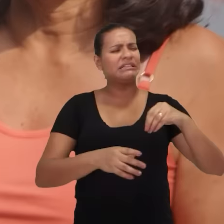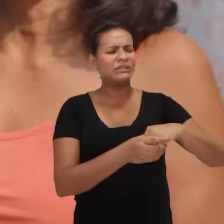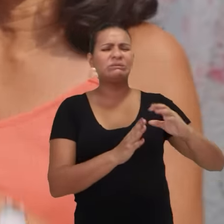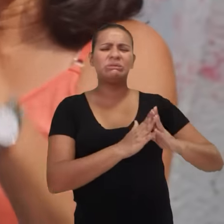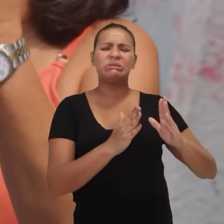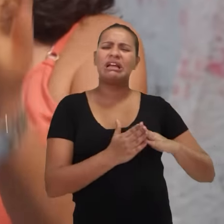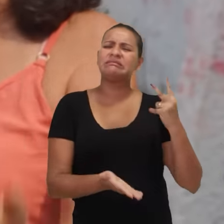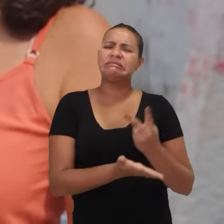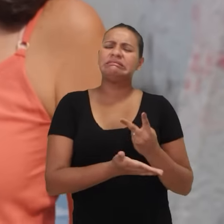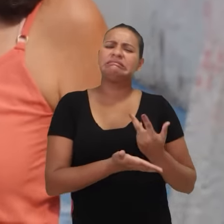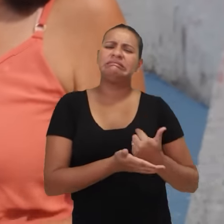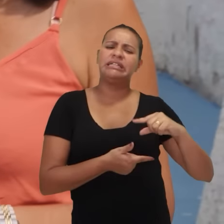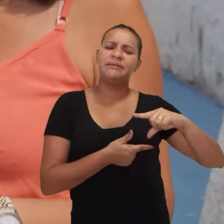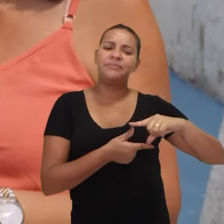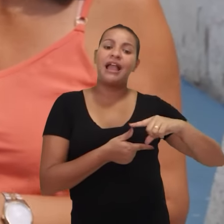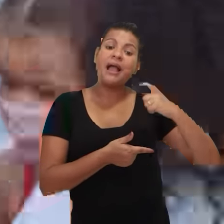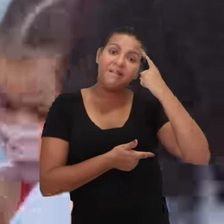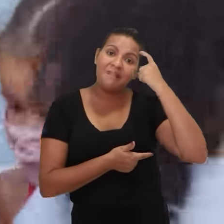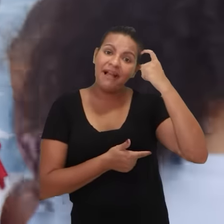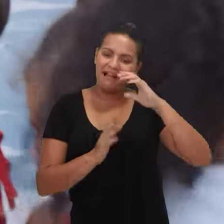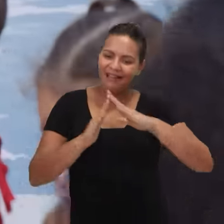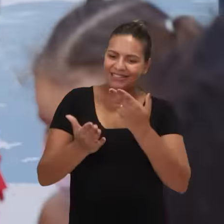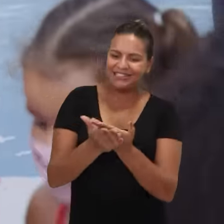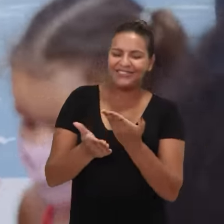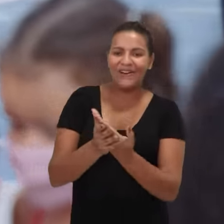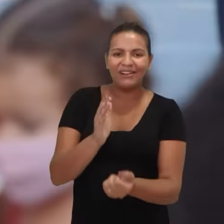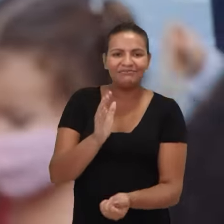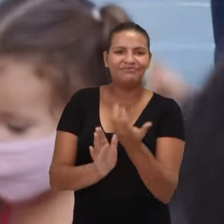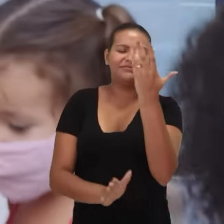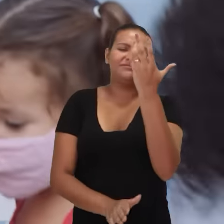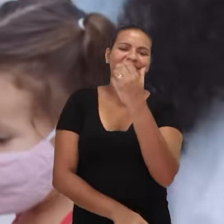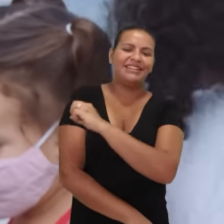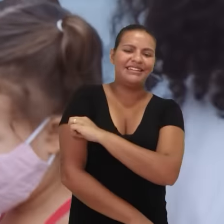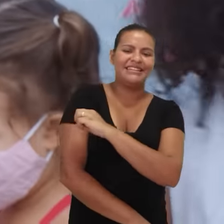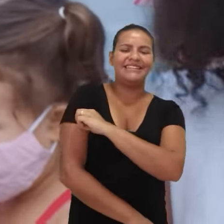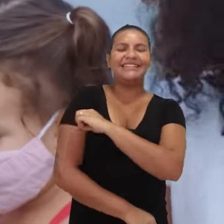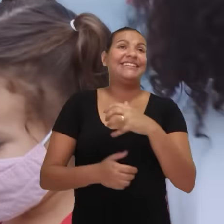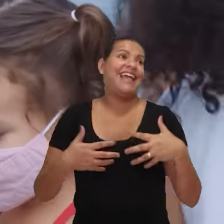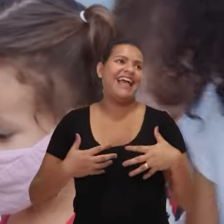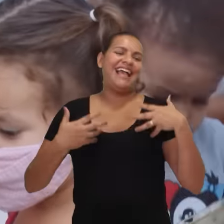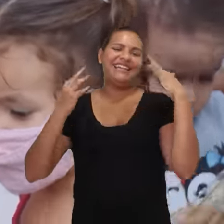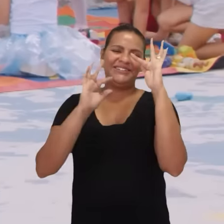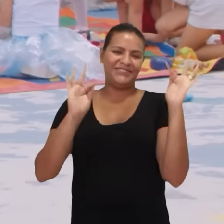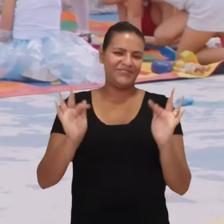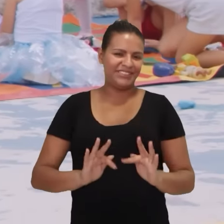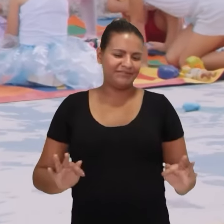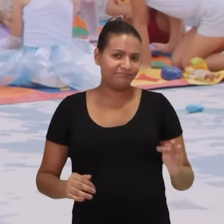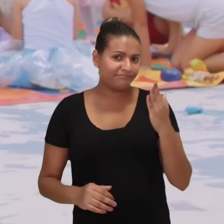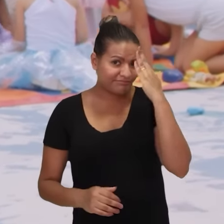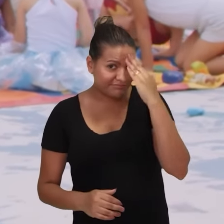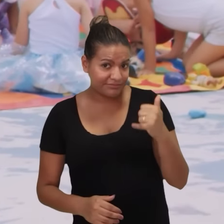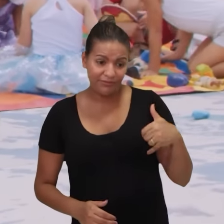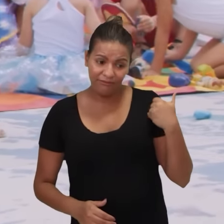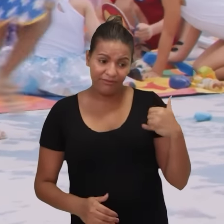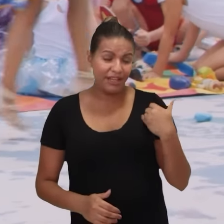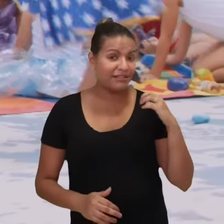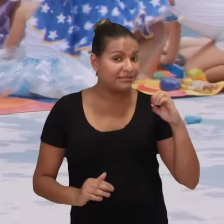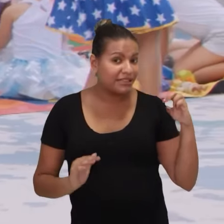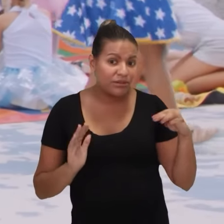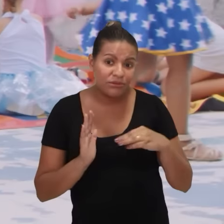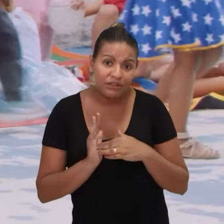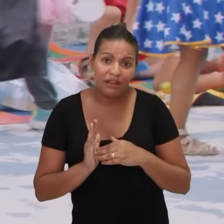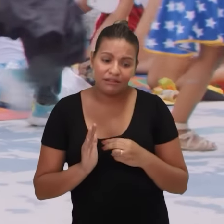muito grande quando a gente implantou essa creche. E a gente sabe que, na verdade, de 0 até 5 anos é quando mais a